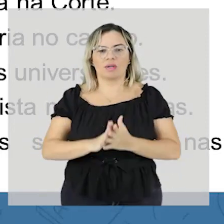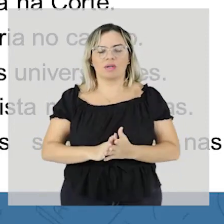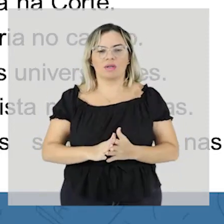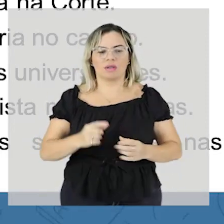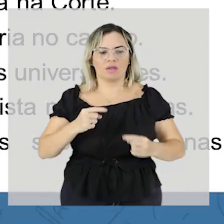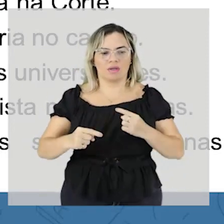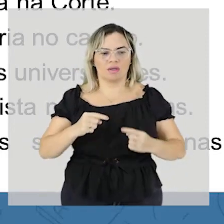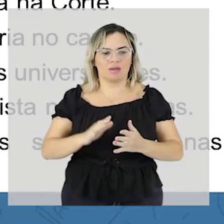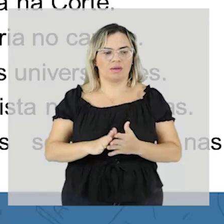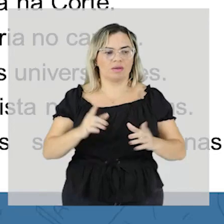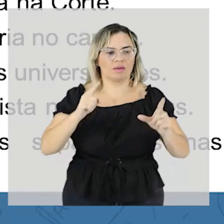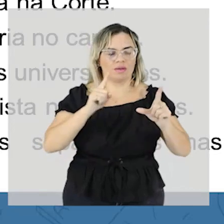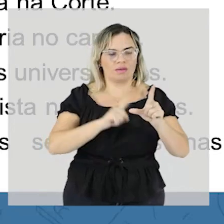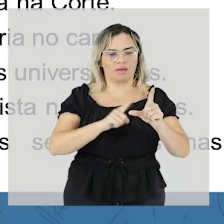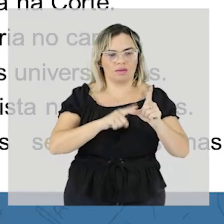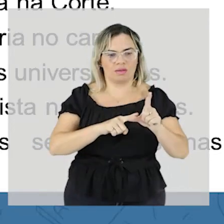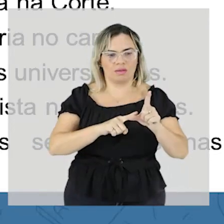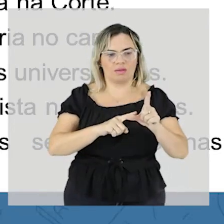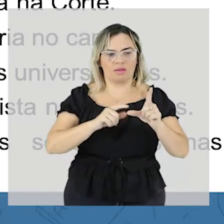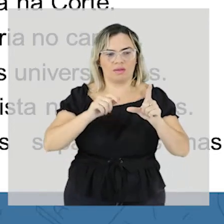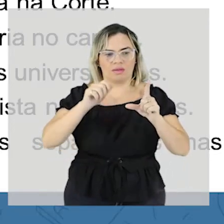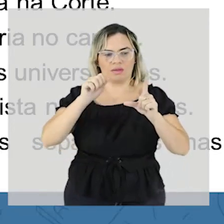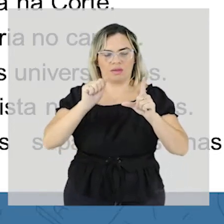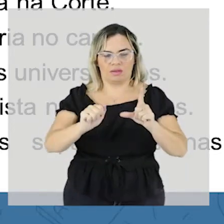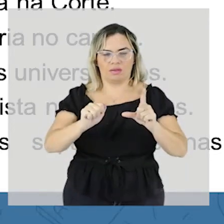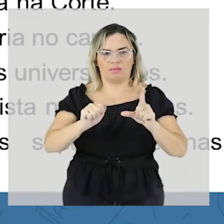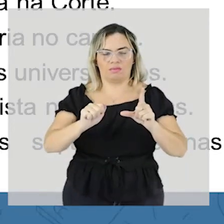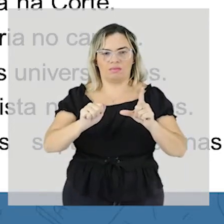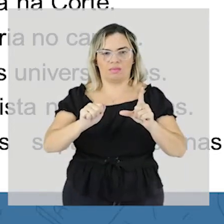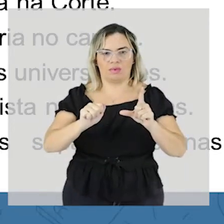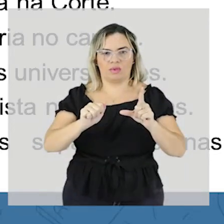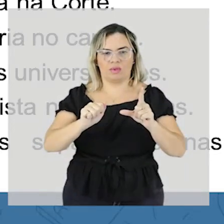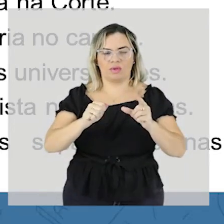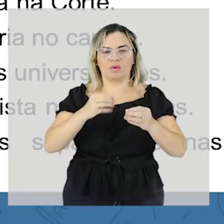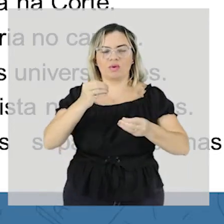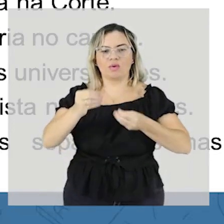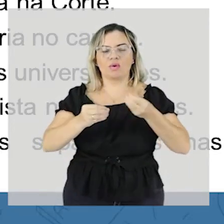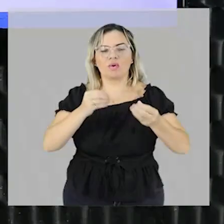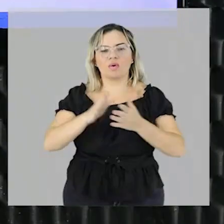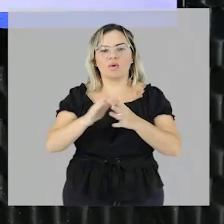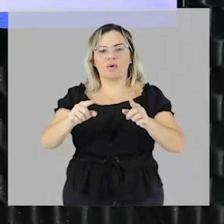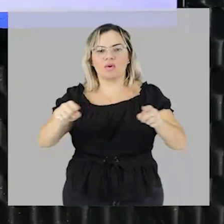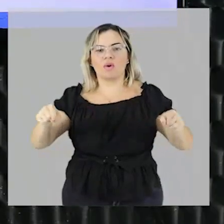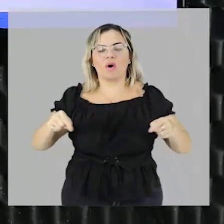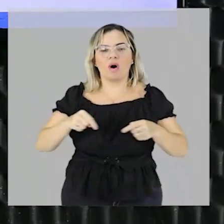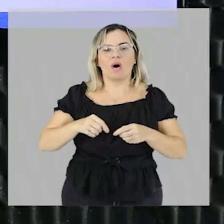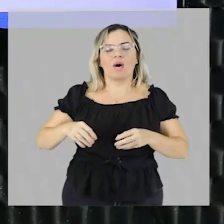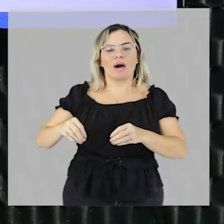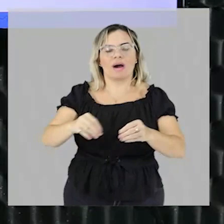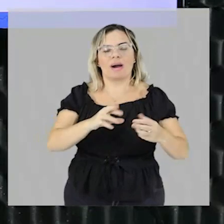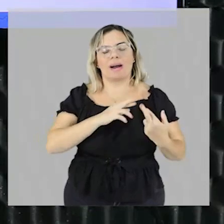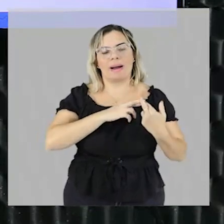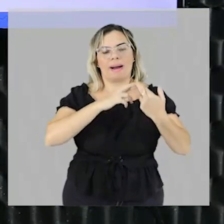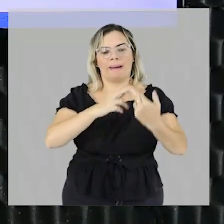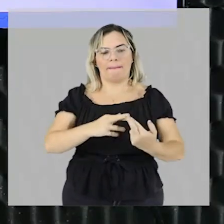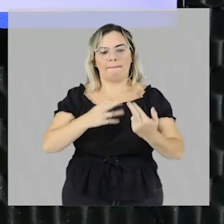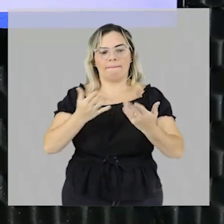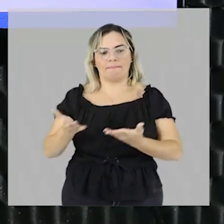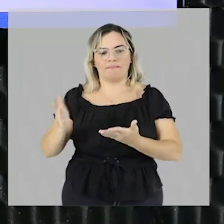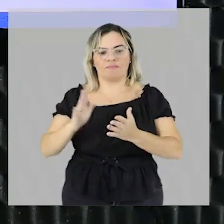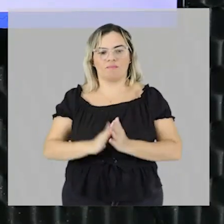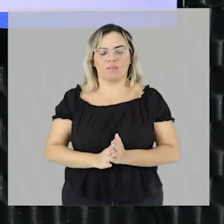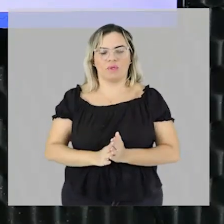A integridade territorial. É isso que eles discutem. Qual é o legado? É a questão da